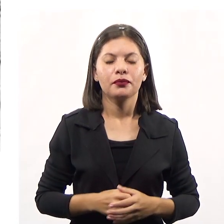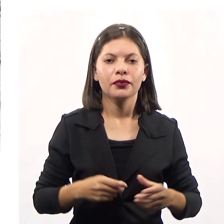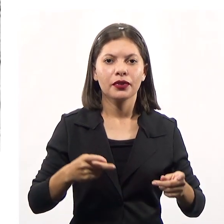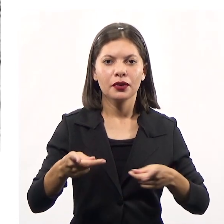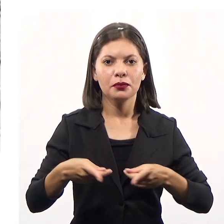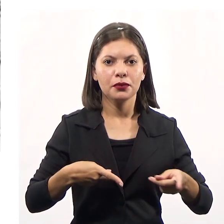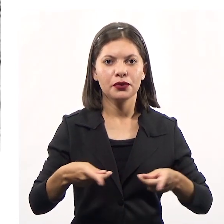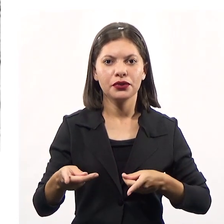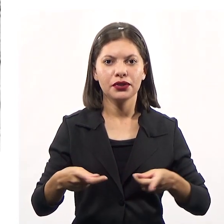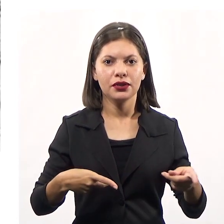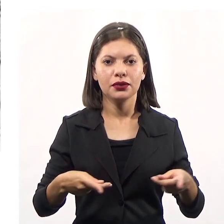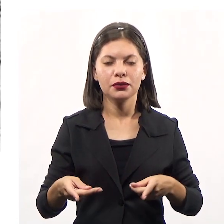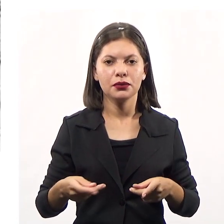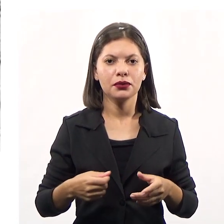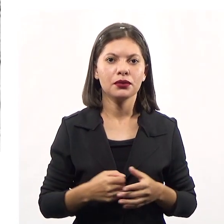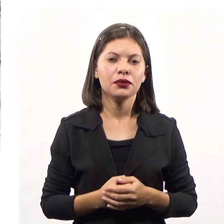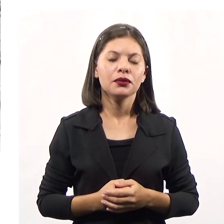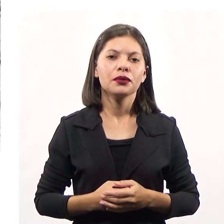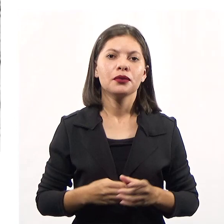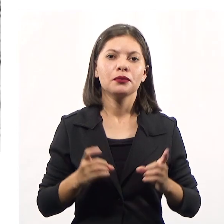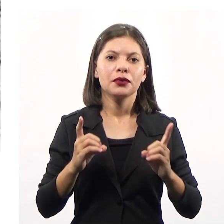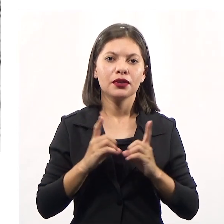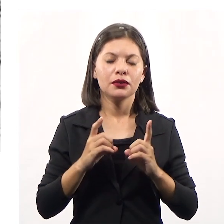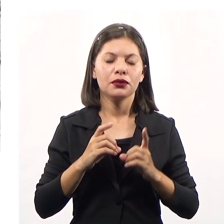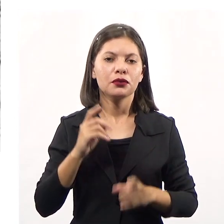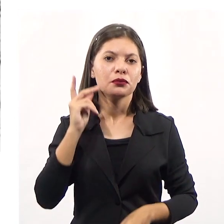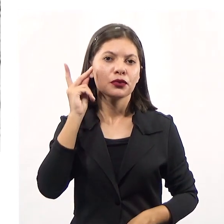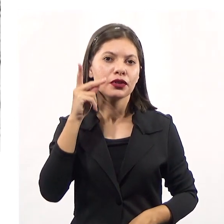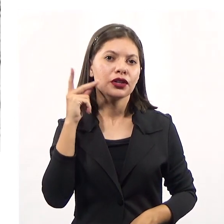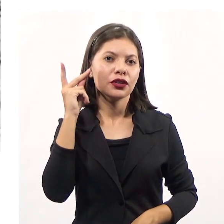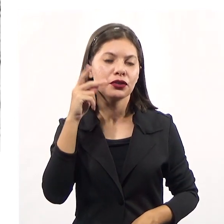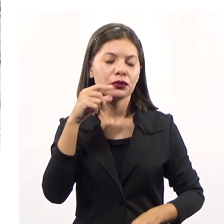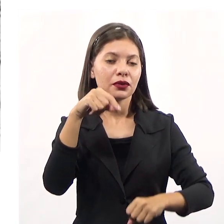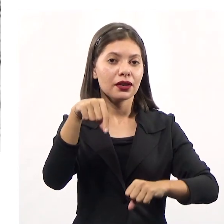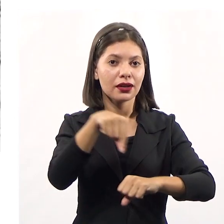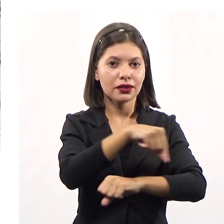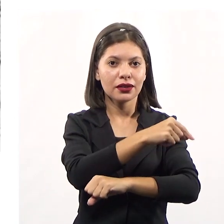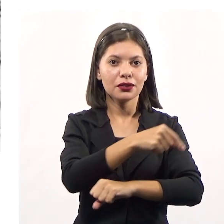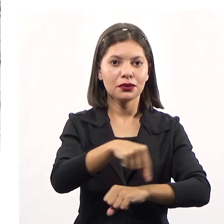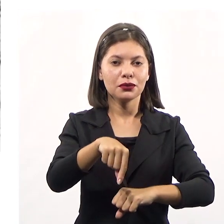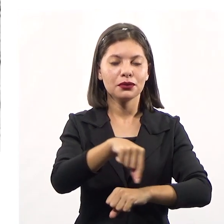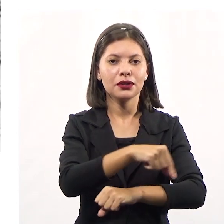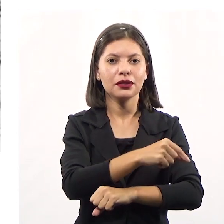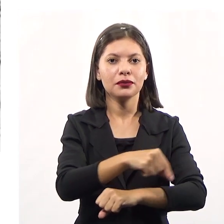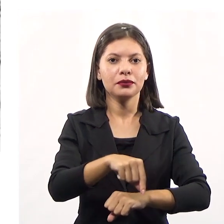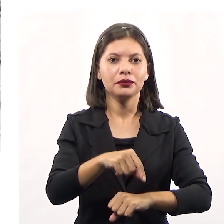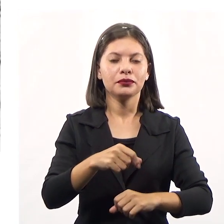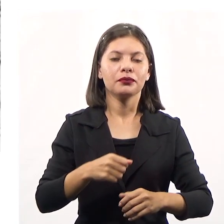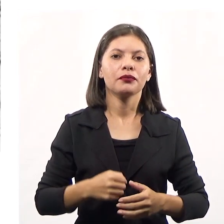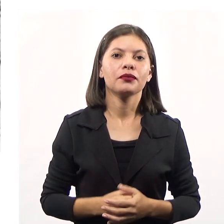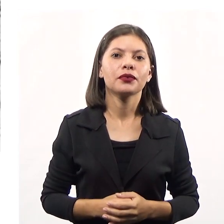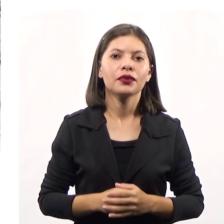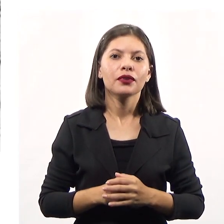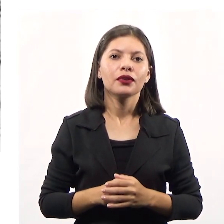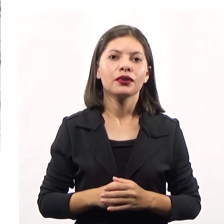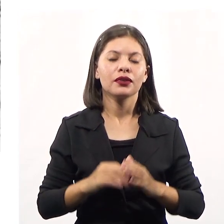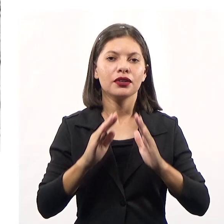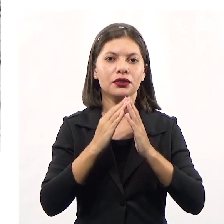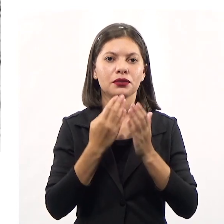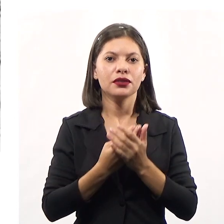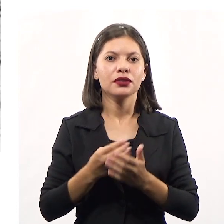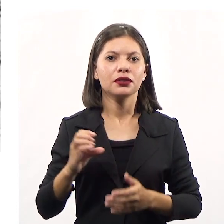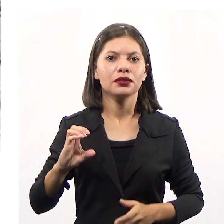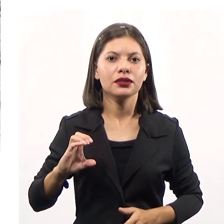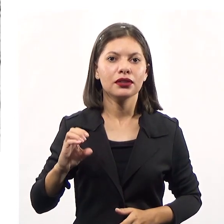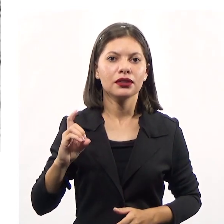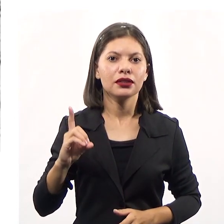esse projeto, ele é um projeto pedagógico, político e também arquitetônico, né? A arquitetura do Carmela